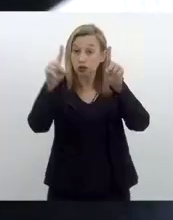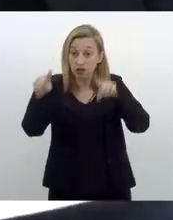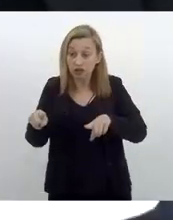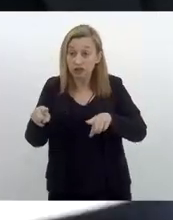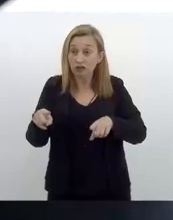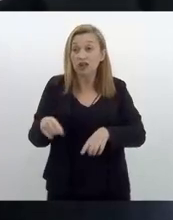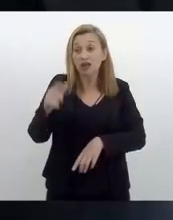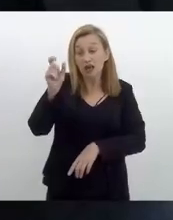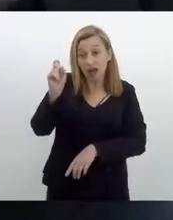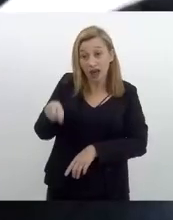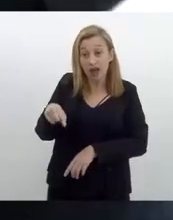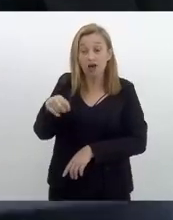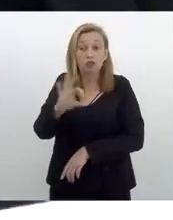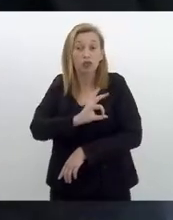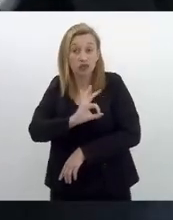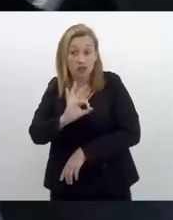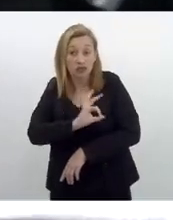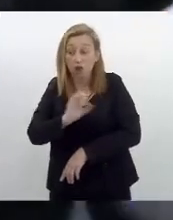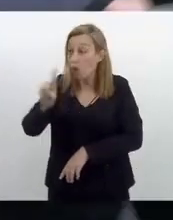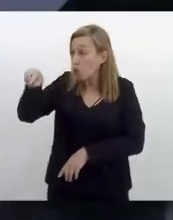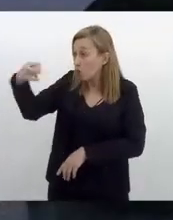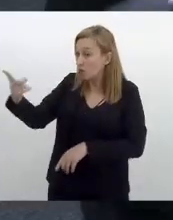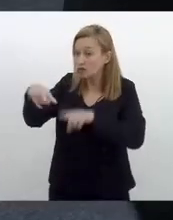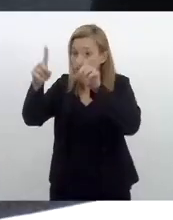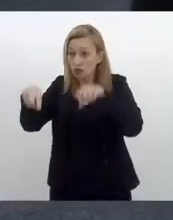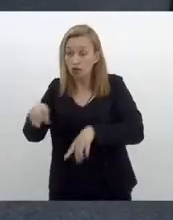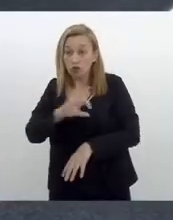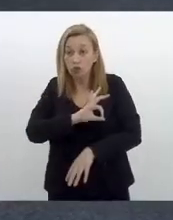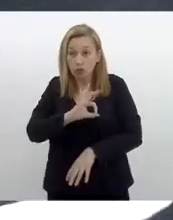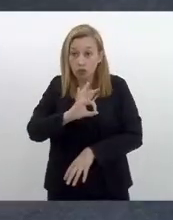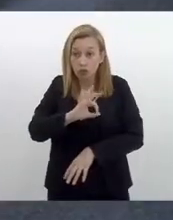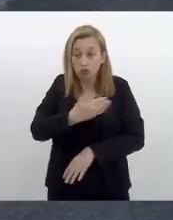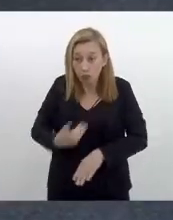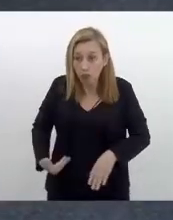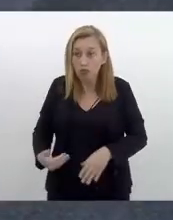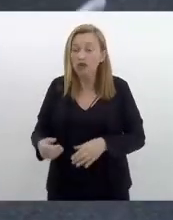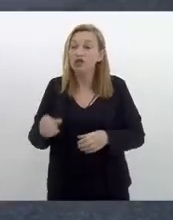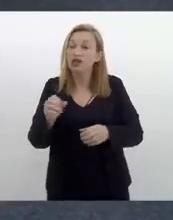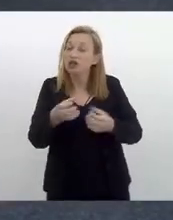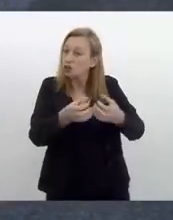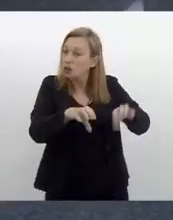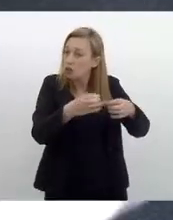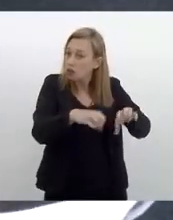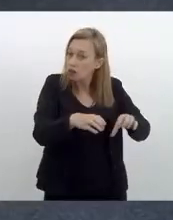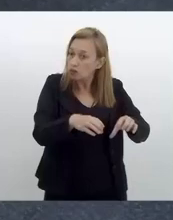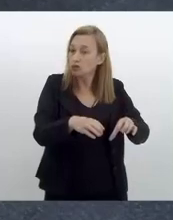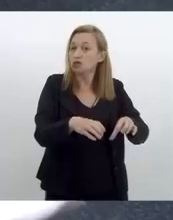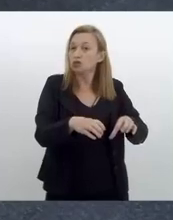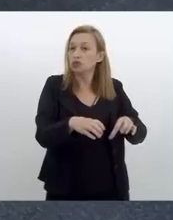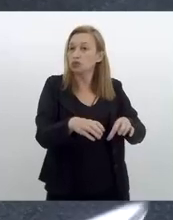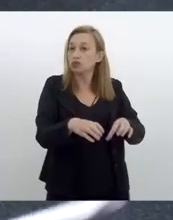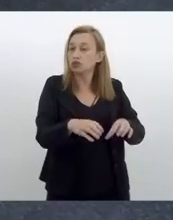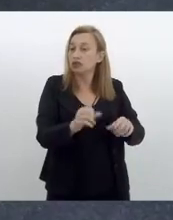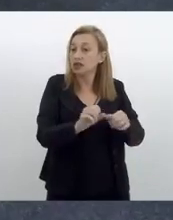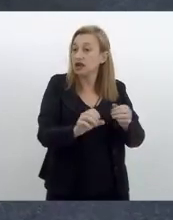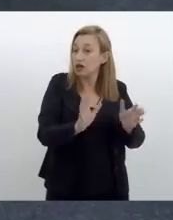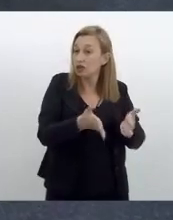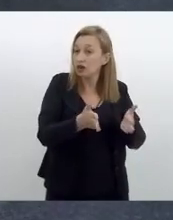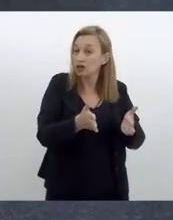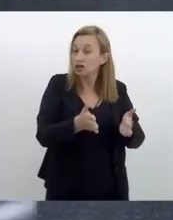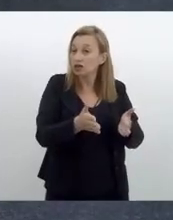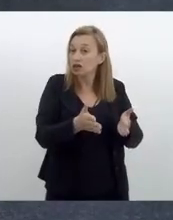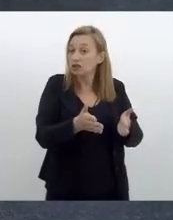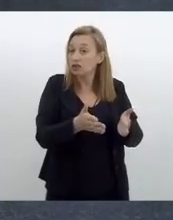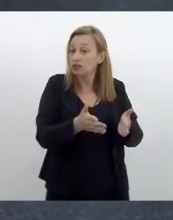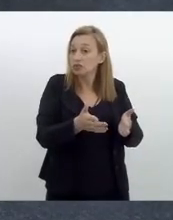policiais ou outros servidores públicos que fizerem um concurso previsto nas exceções, não manterão